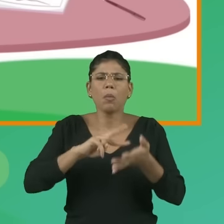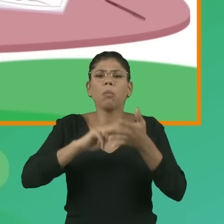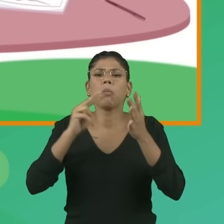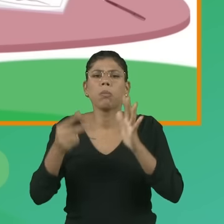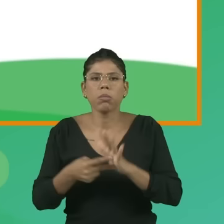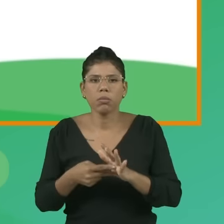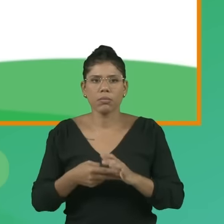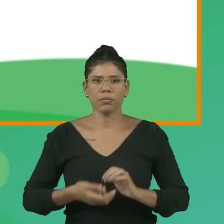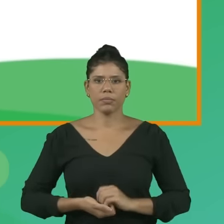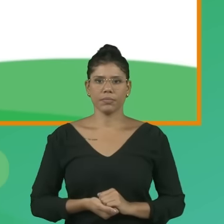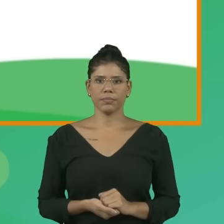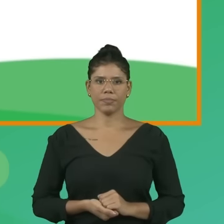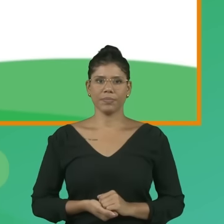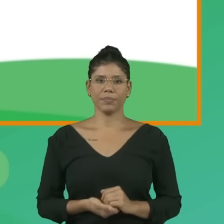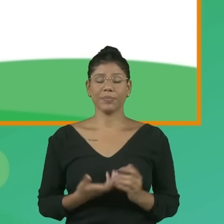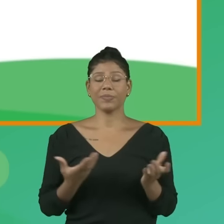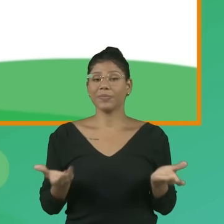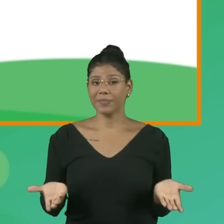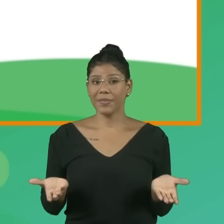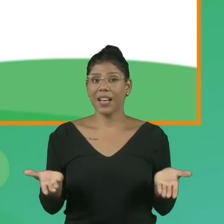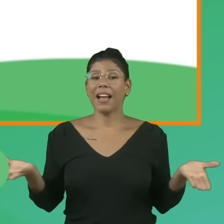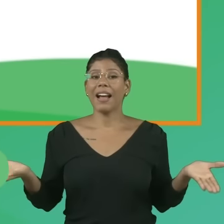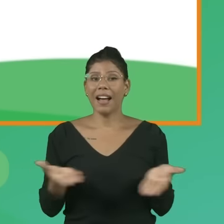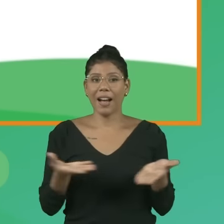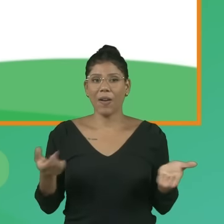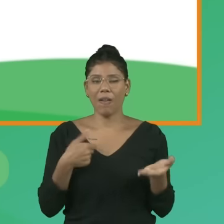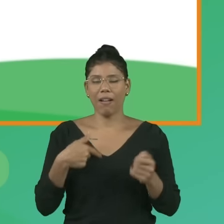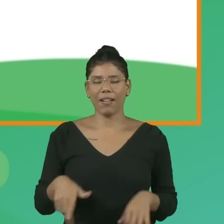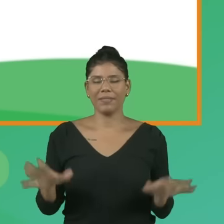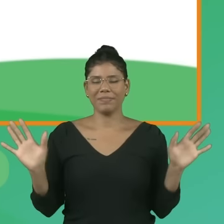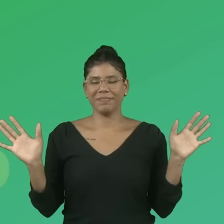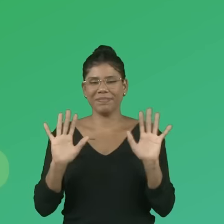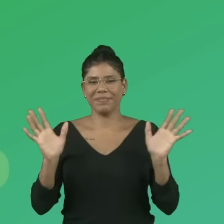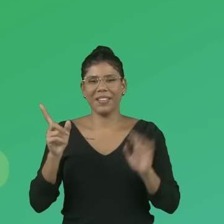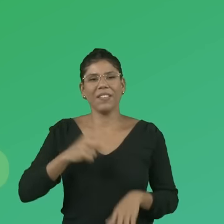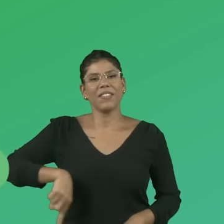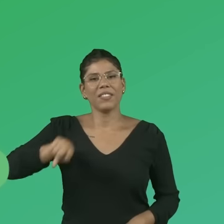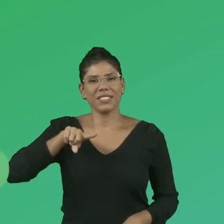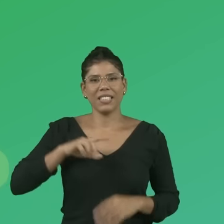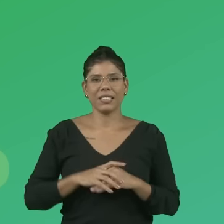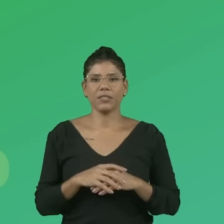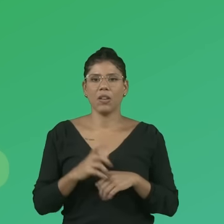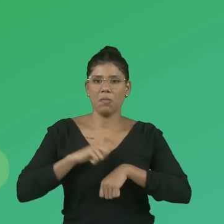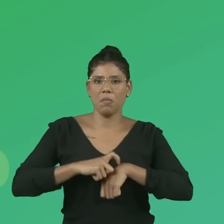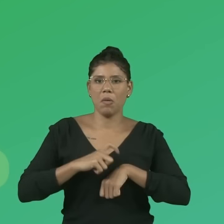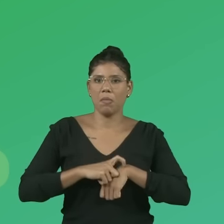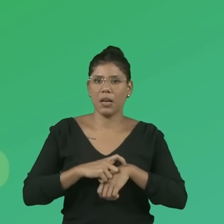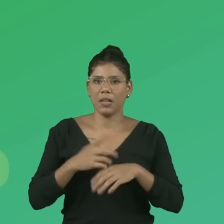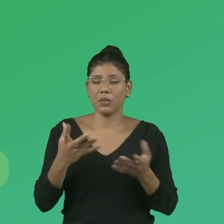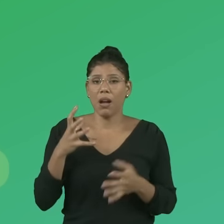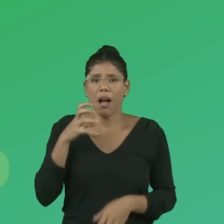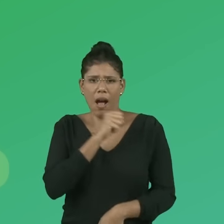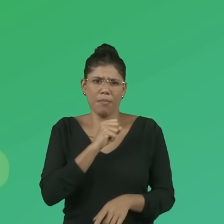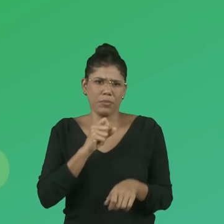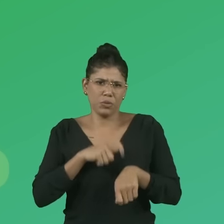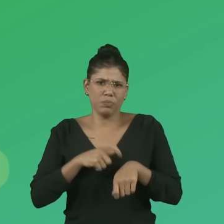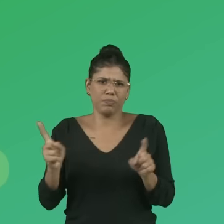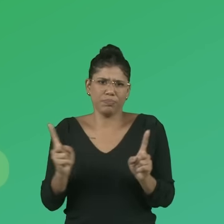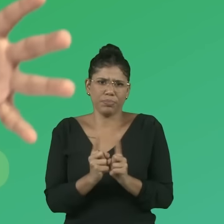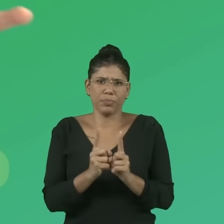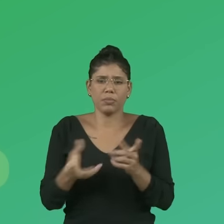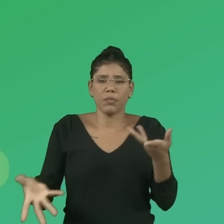tá bom? E aí agora, eu me despeço de vocês, foi um momento rapidinho para a gente poder fazer